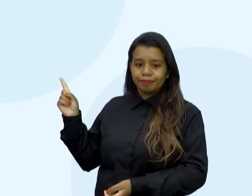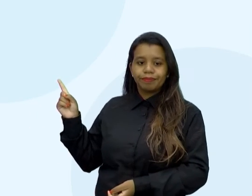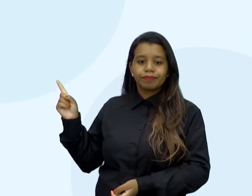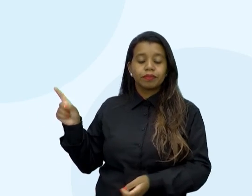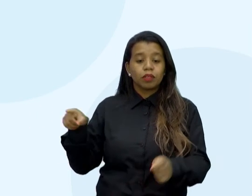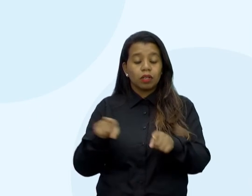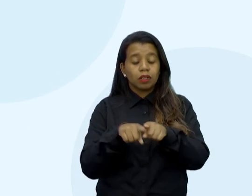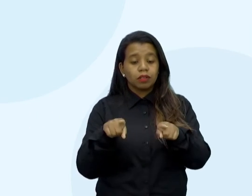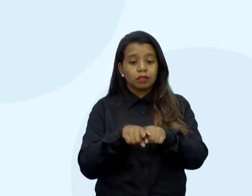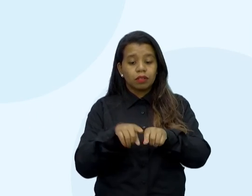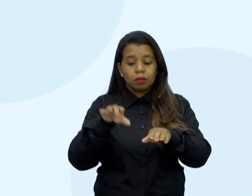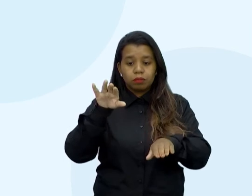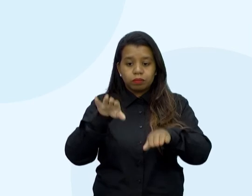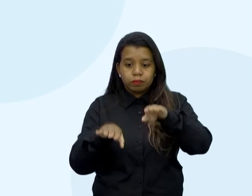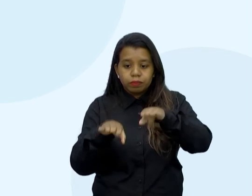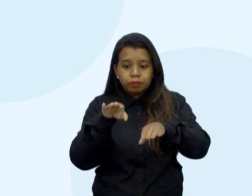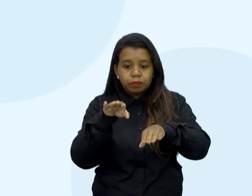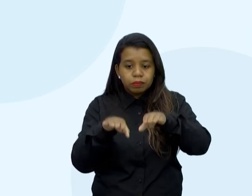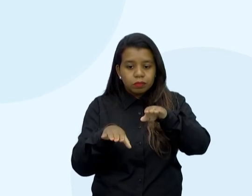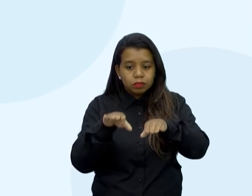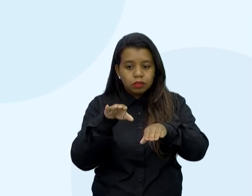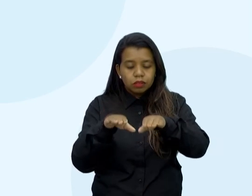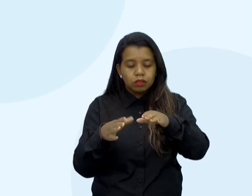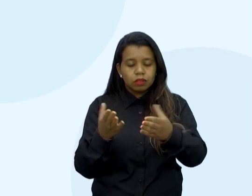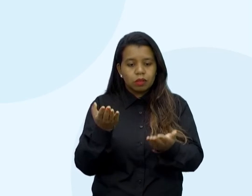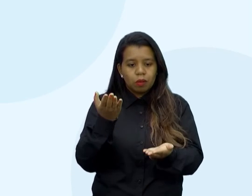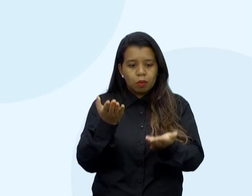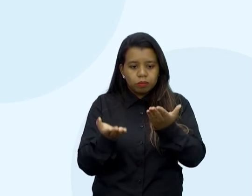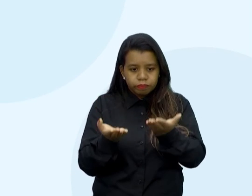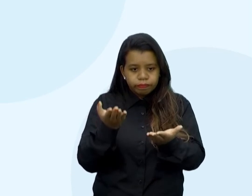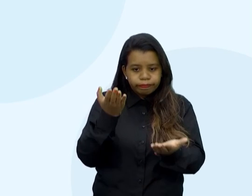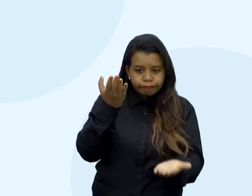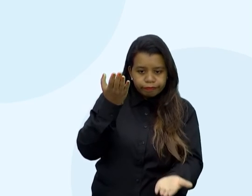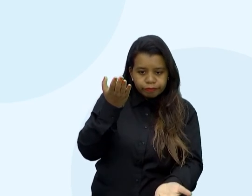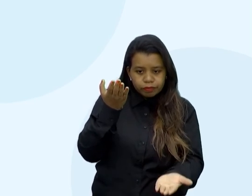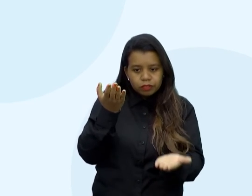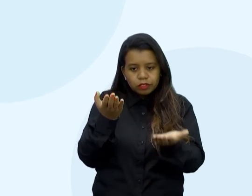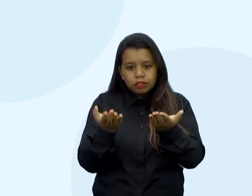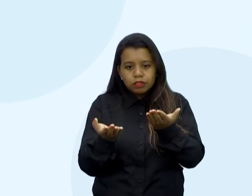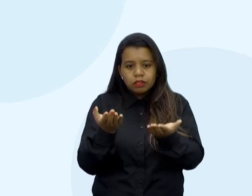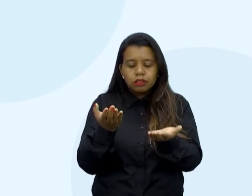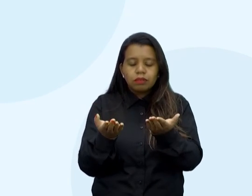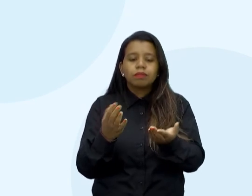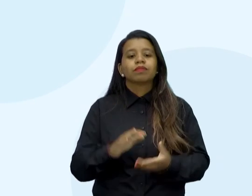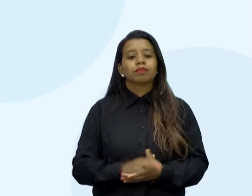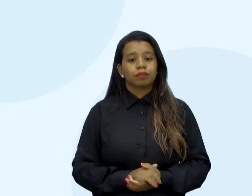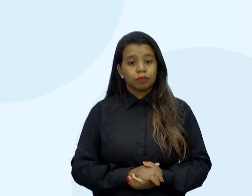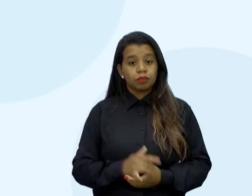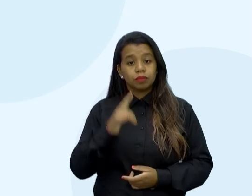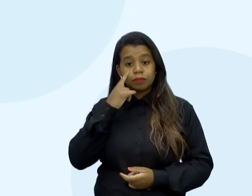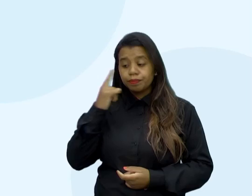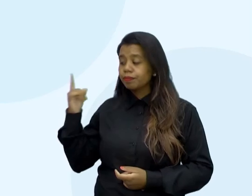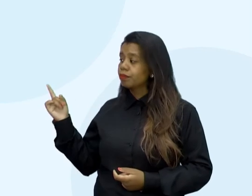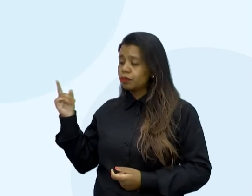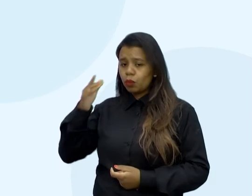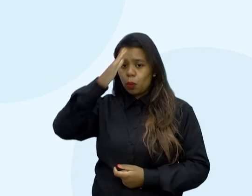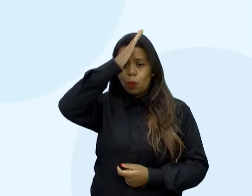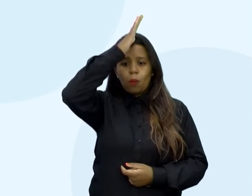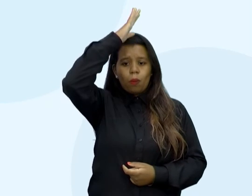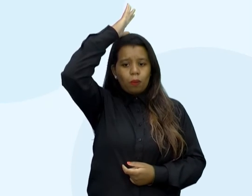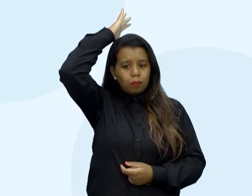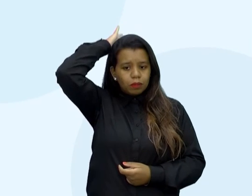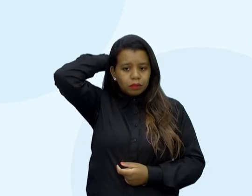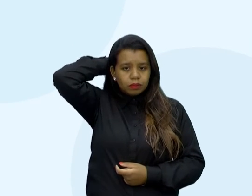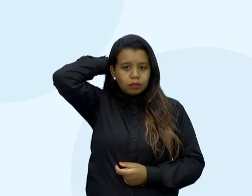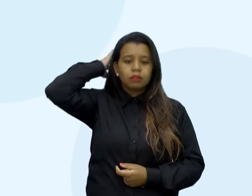sobre a balança romana, o que a gente tinha para falar era justamente trazer aqui uma